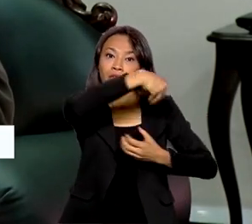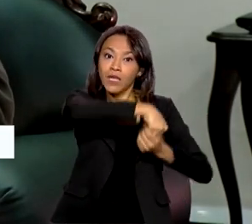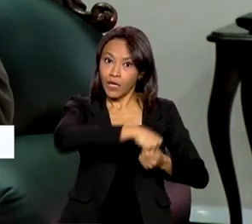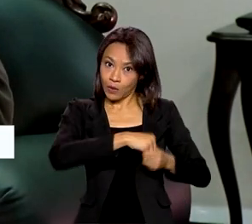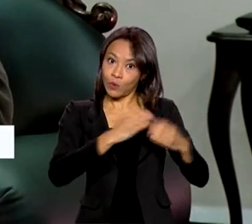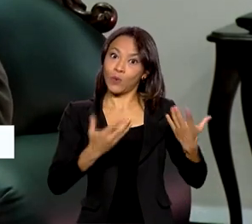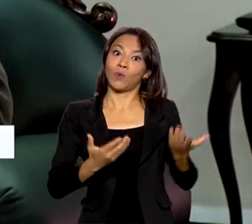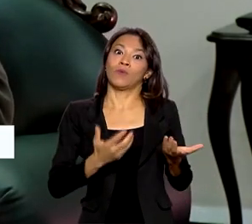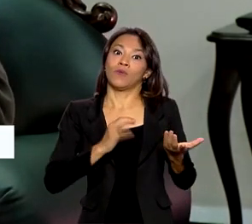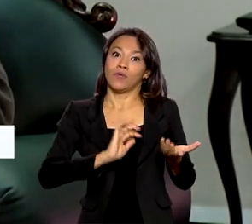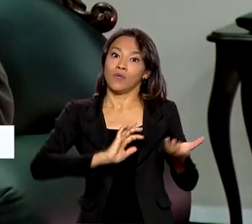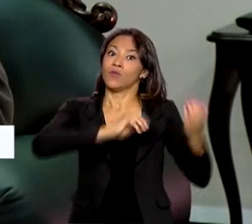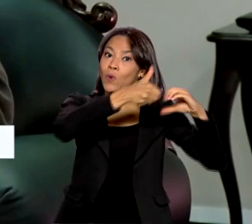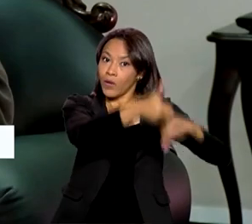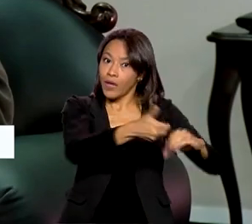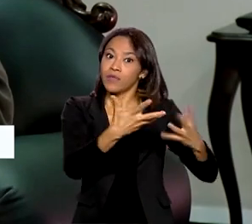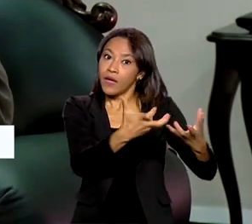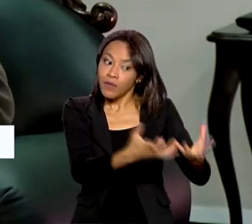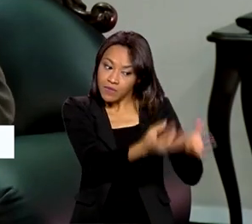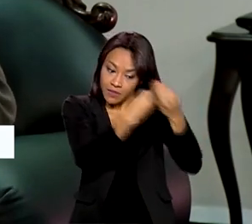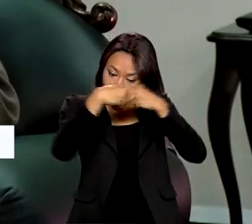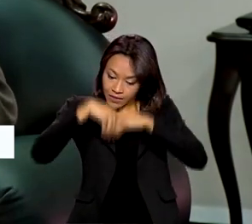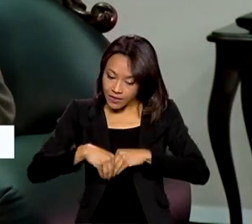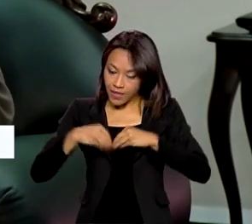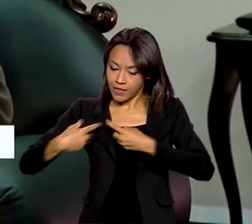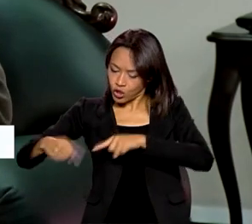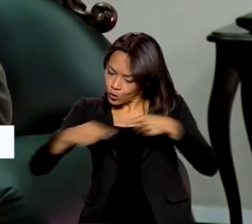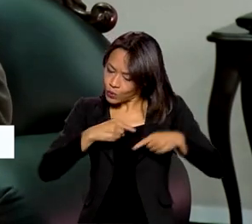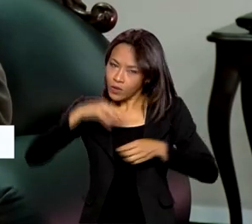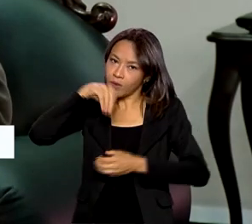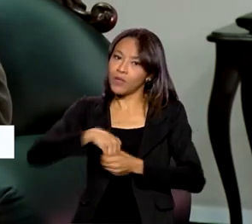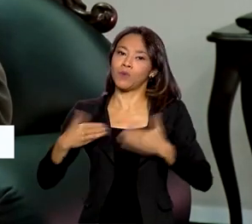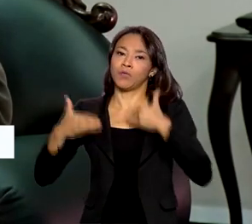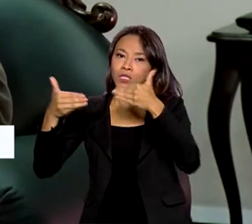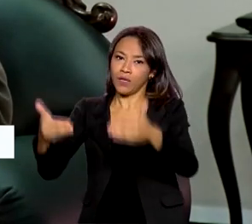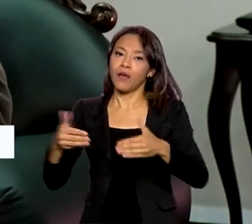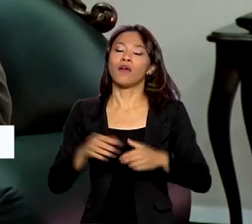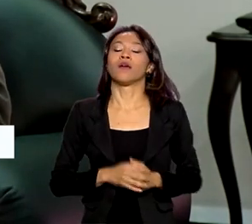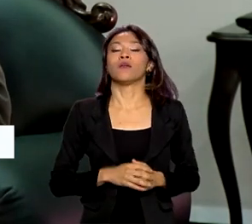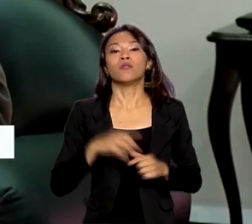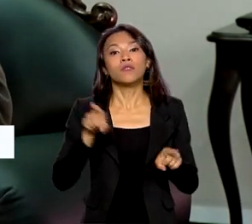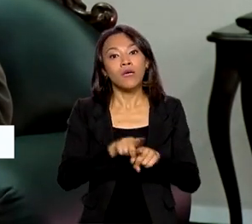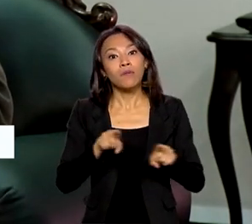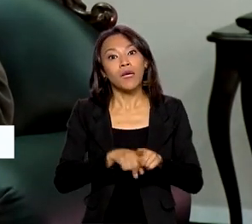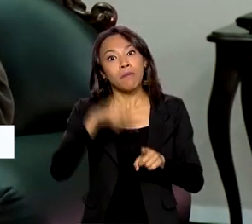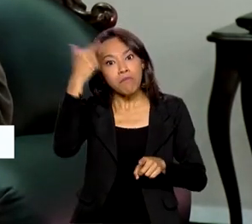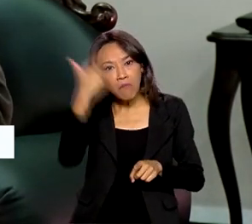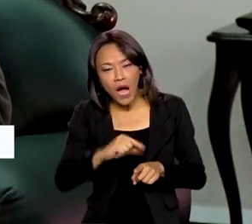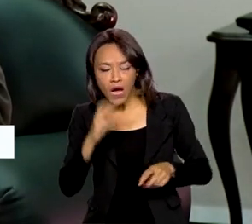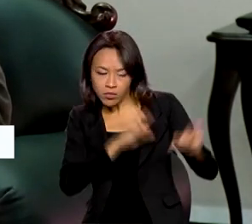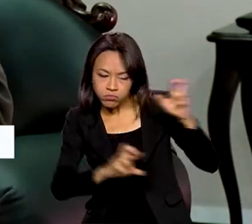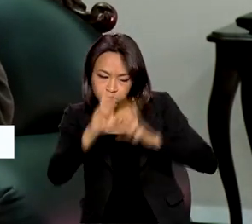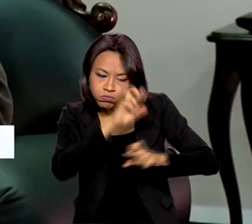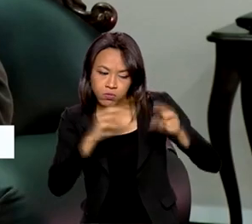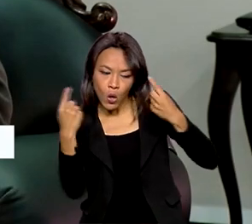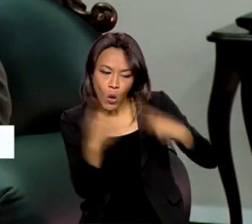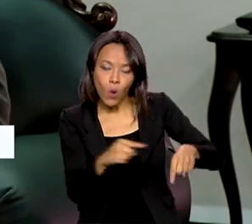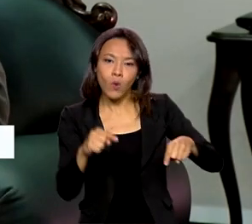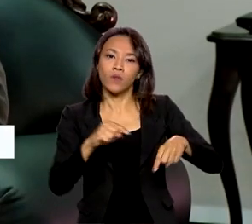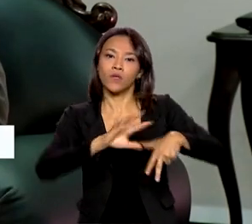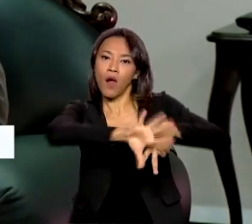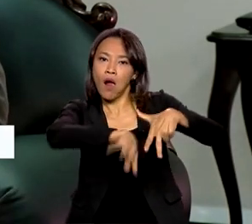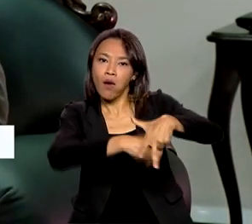aqui para dentro do ministério também a gente tem que ampliar essas operações de combate ao Crime Organizado de combate à corrupção